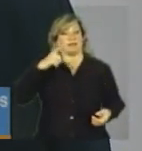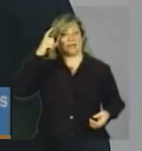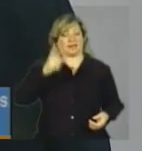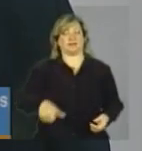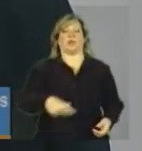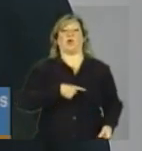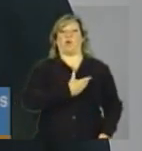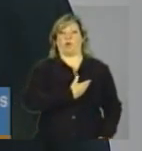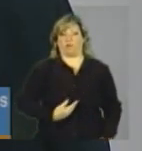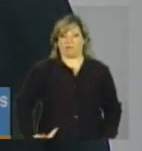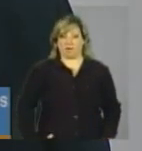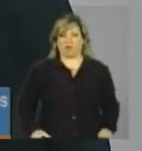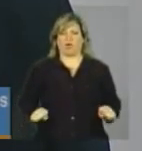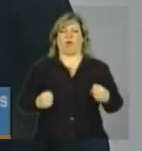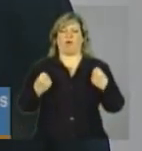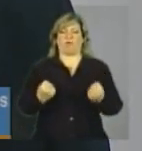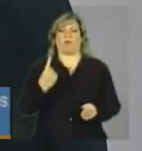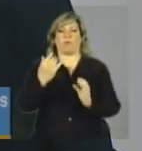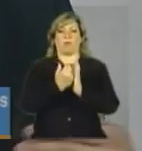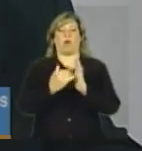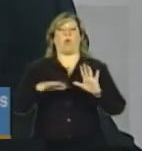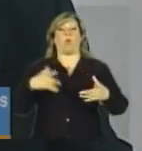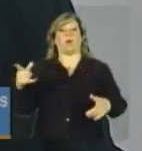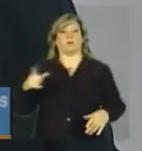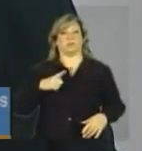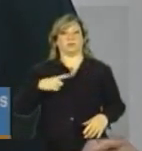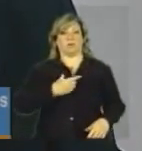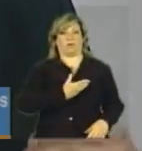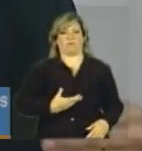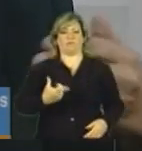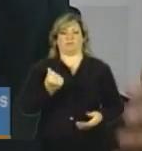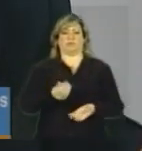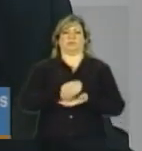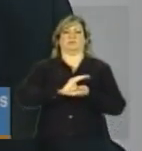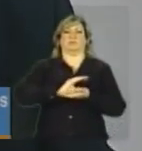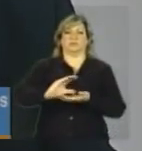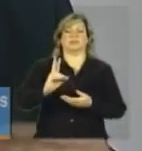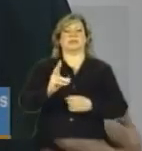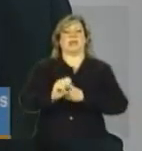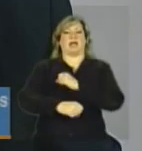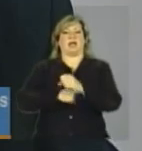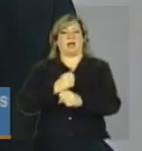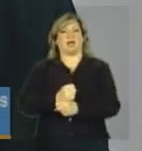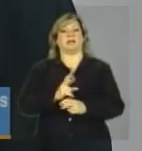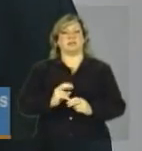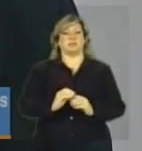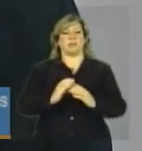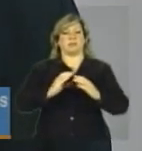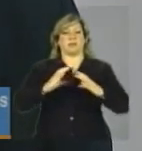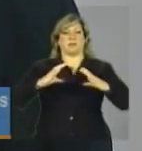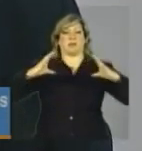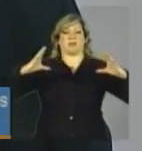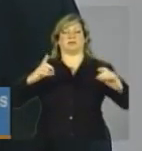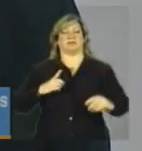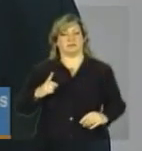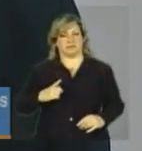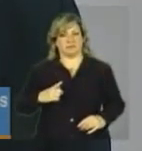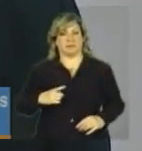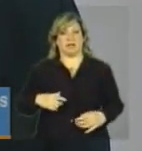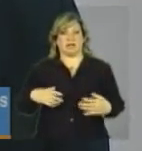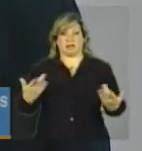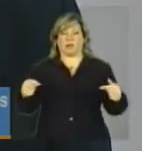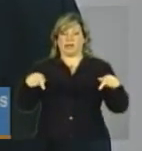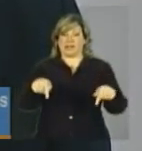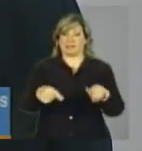força, né, de um programa quando o governo aporta recursos, né, anualmente e de forma crescente, né? Então, aí por este